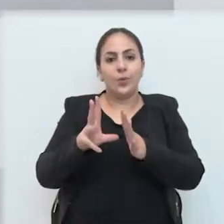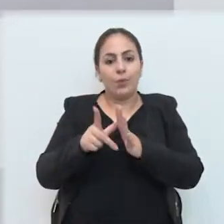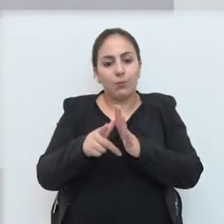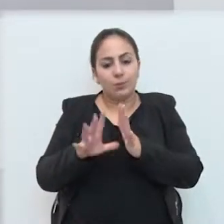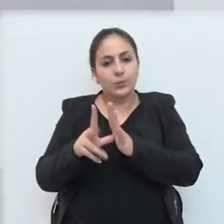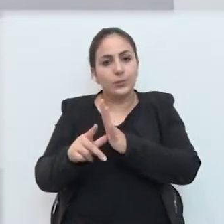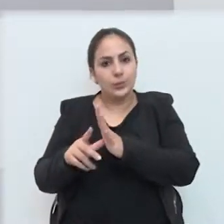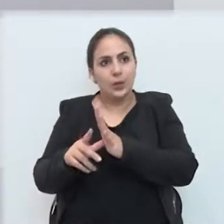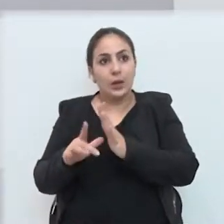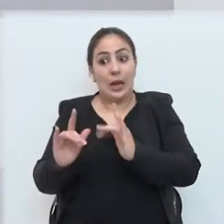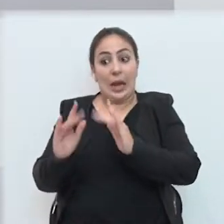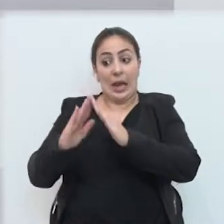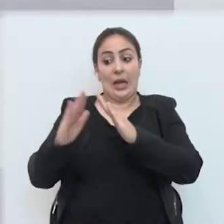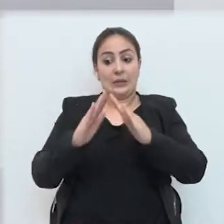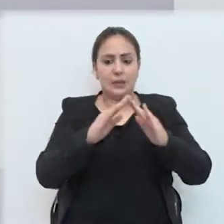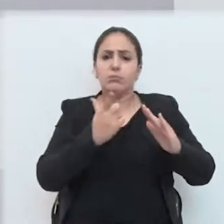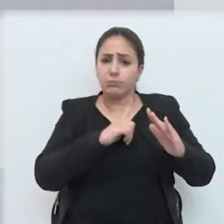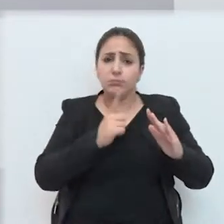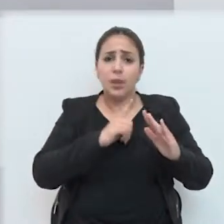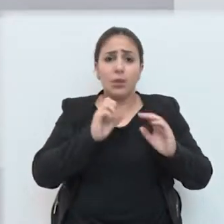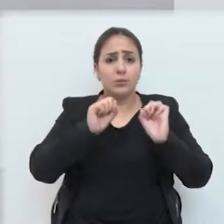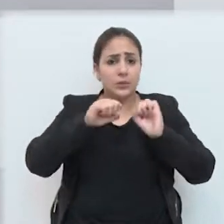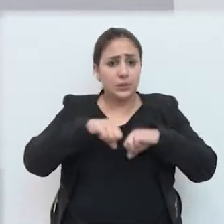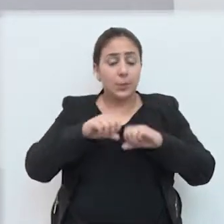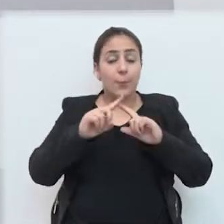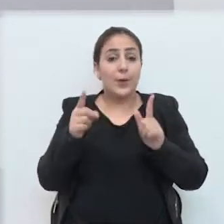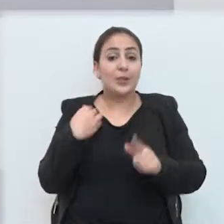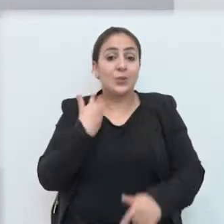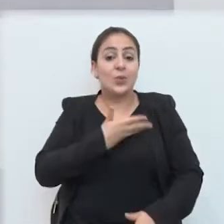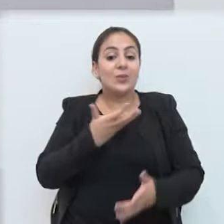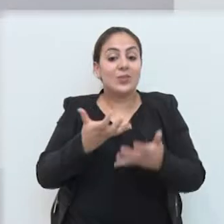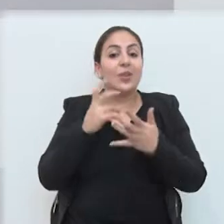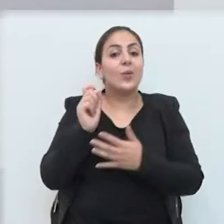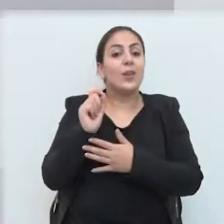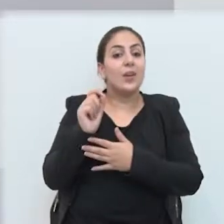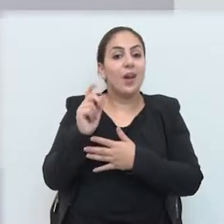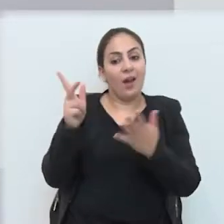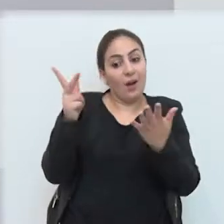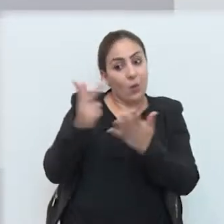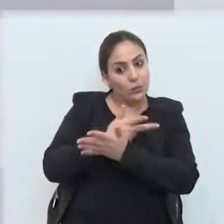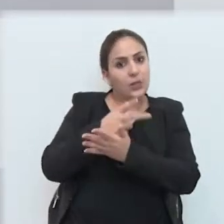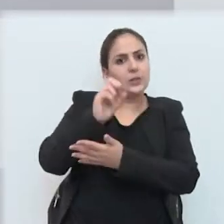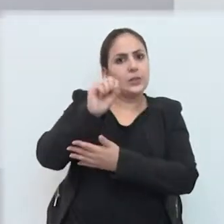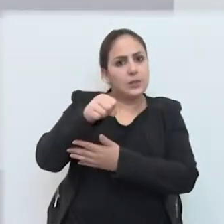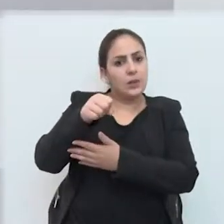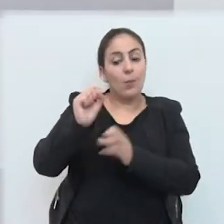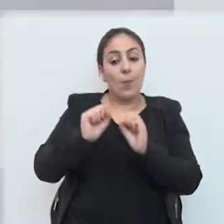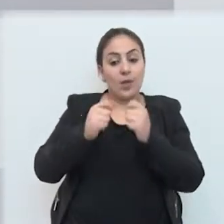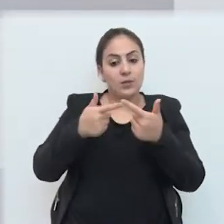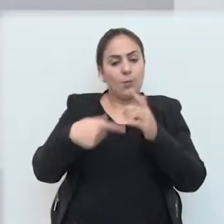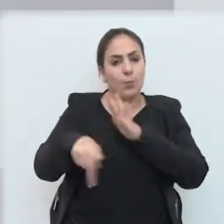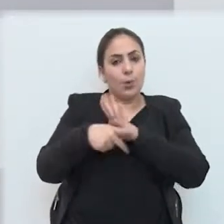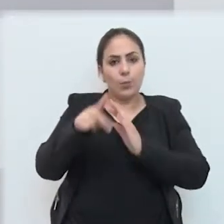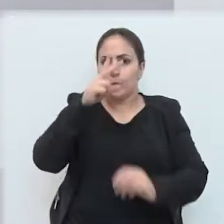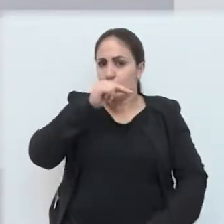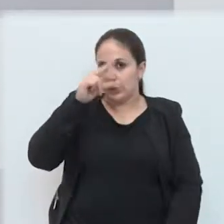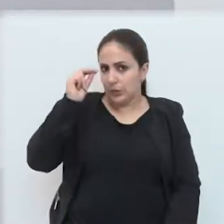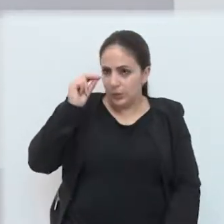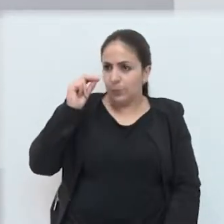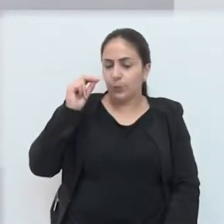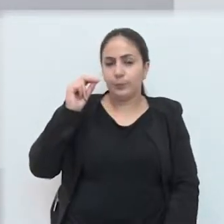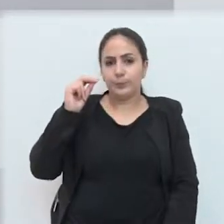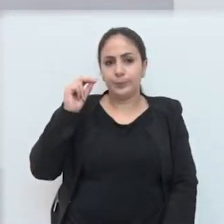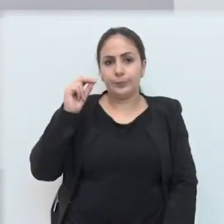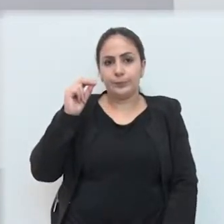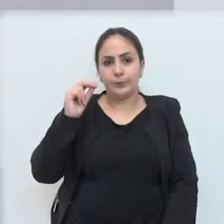residências e estabelecimentos comerciais possuem esses sistemas. O que a gente quer é que ocorra, aí sim, por uma ação do próprio